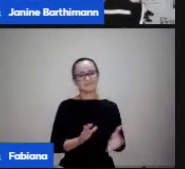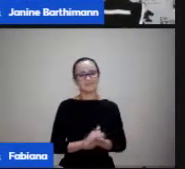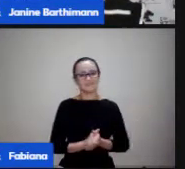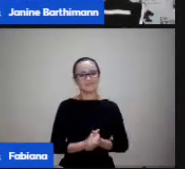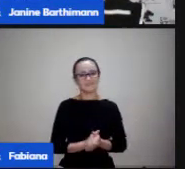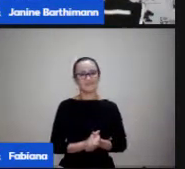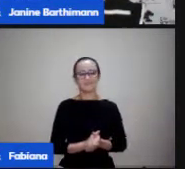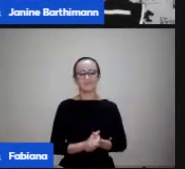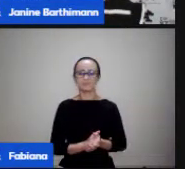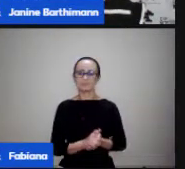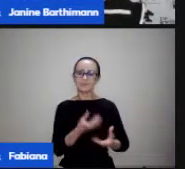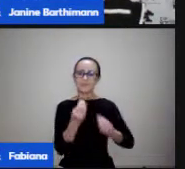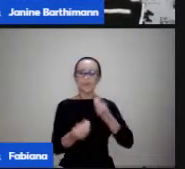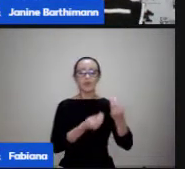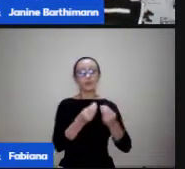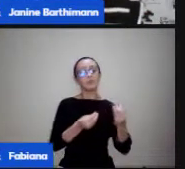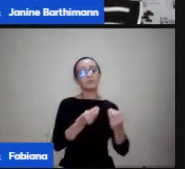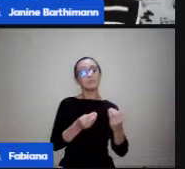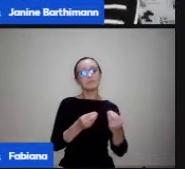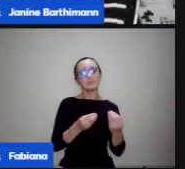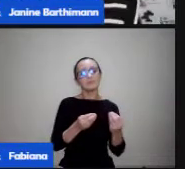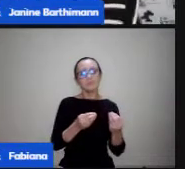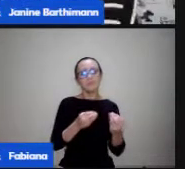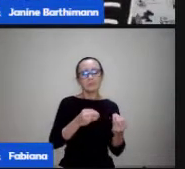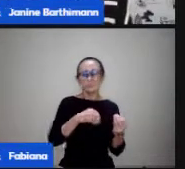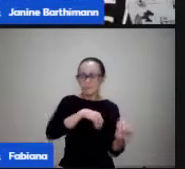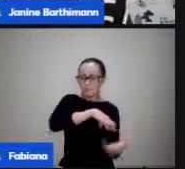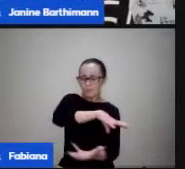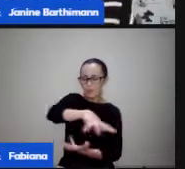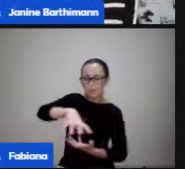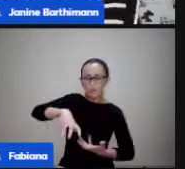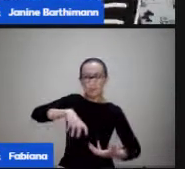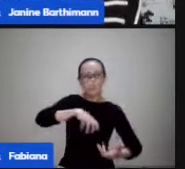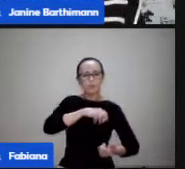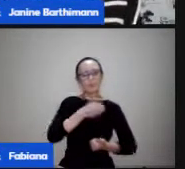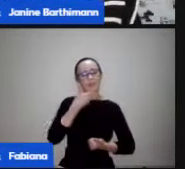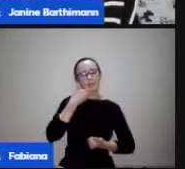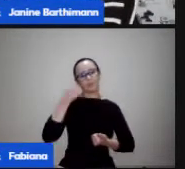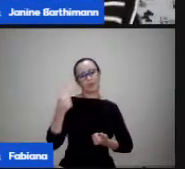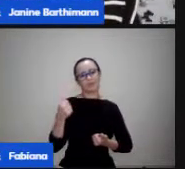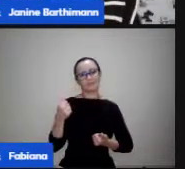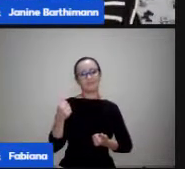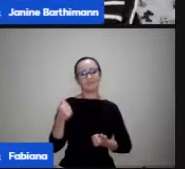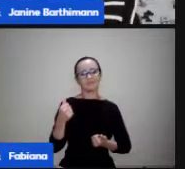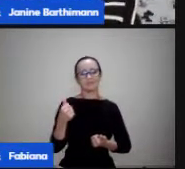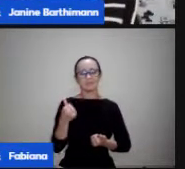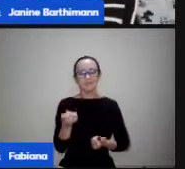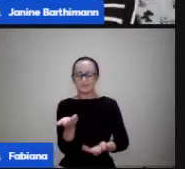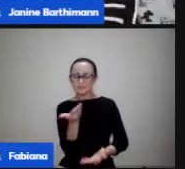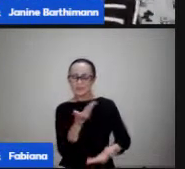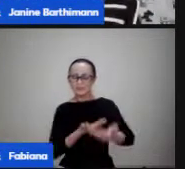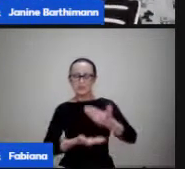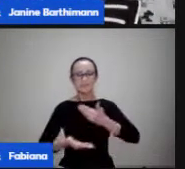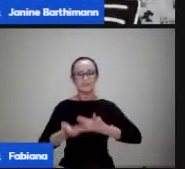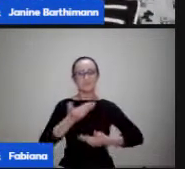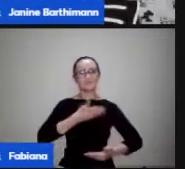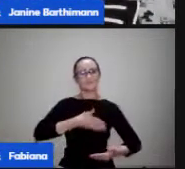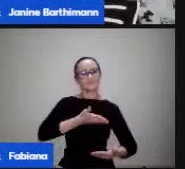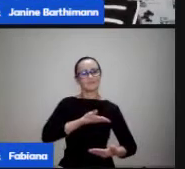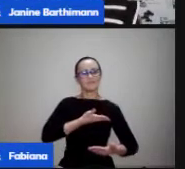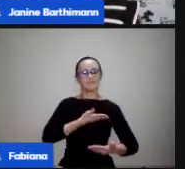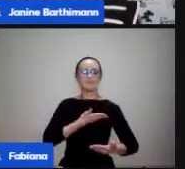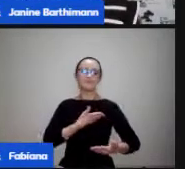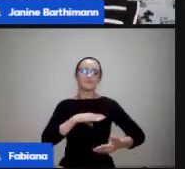Como nós podemos mudar o mundo, né? Sendo mais ser humano, então tendo amizade, amor,